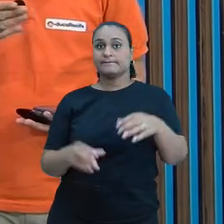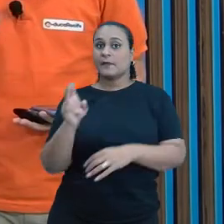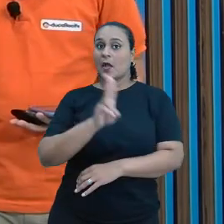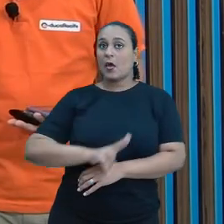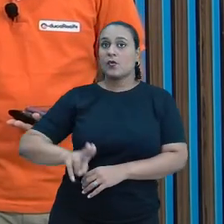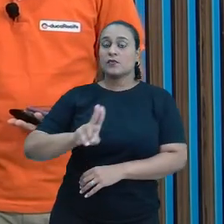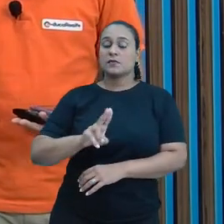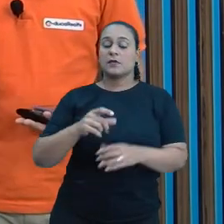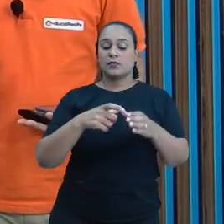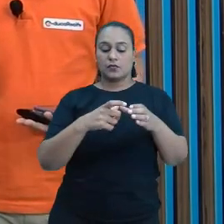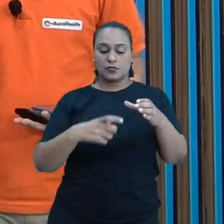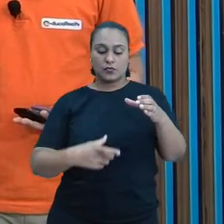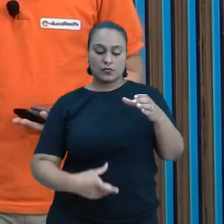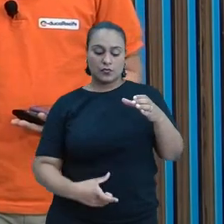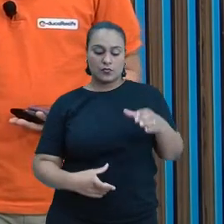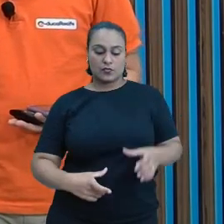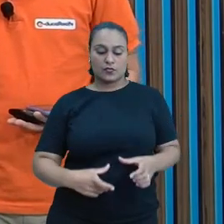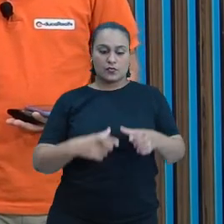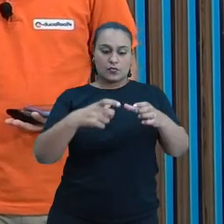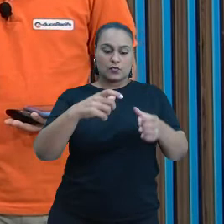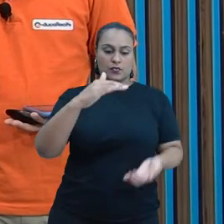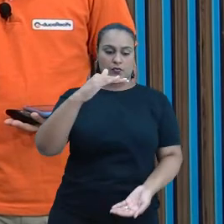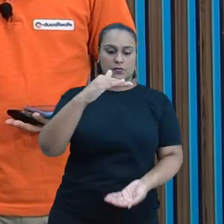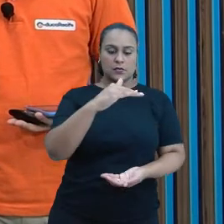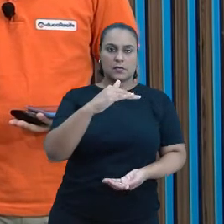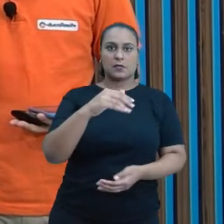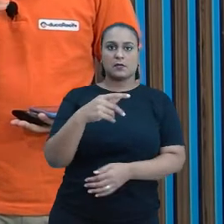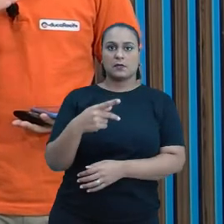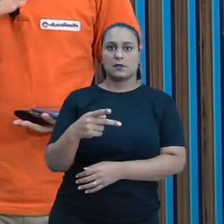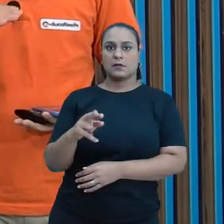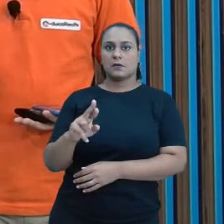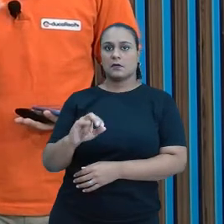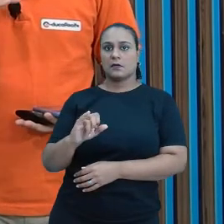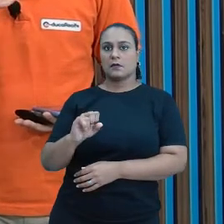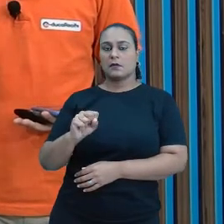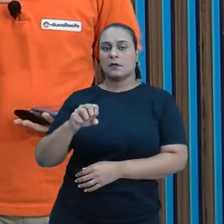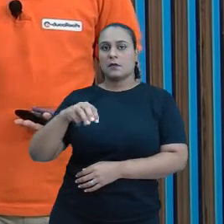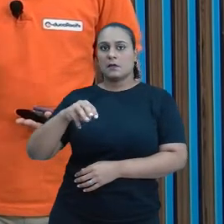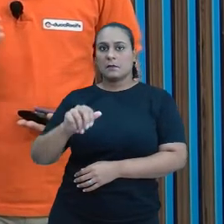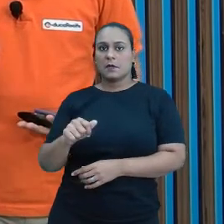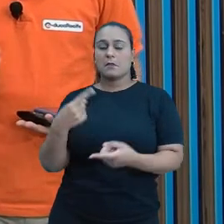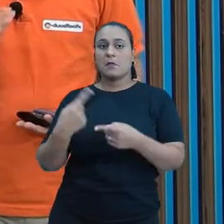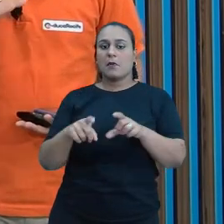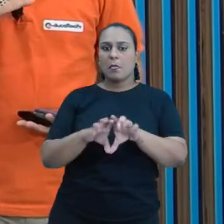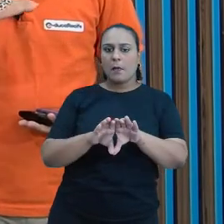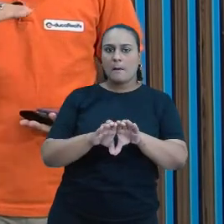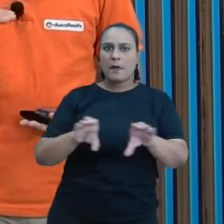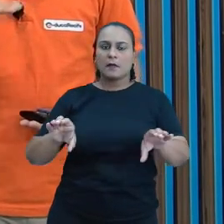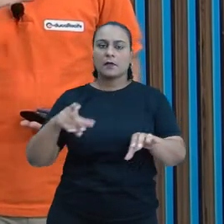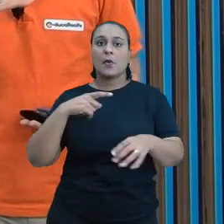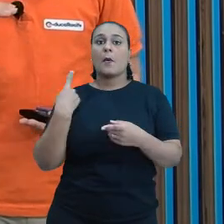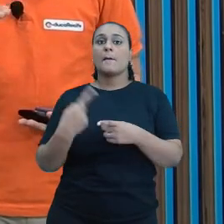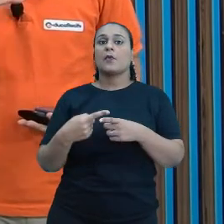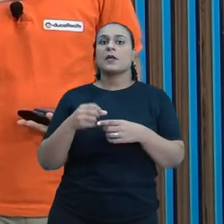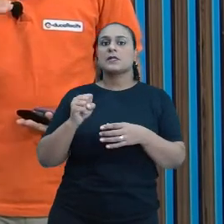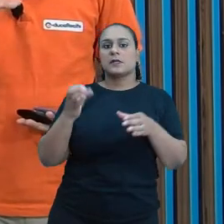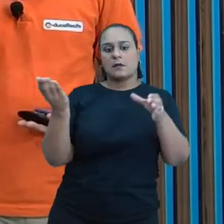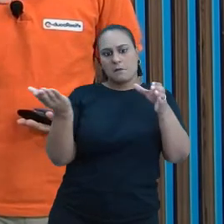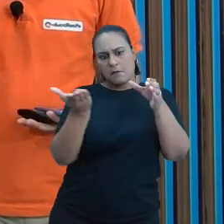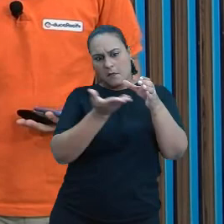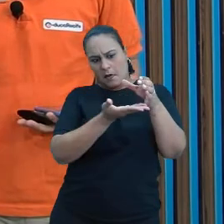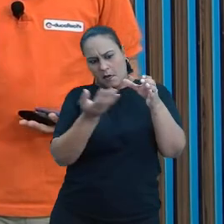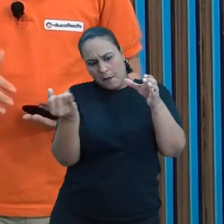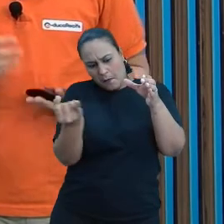cilindro e o prisma por conta dessa padronização. Se eu fatiar, eu vou perceber que as fatias elas vão